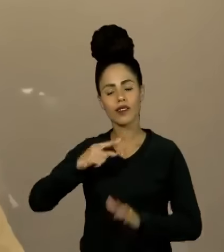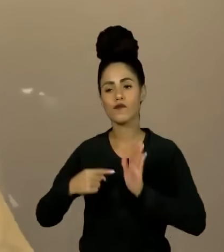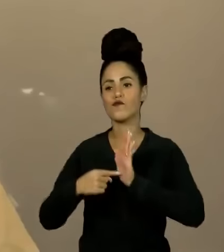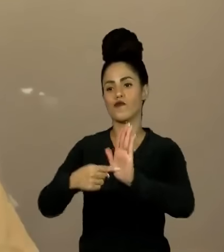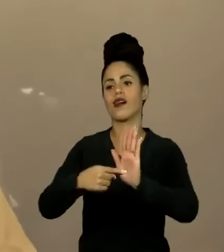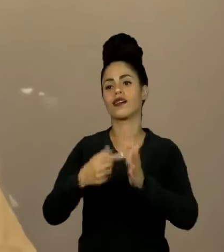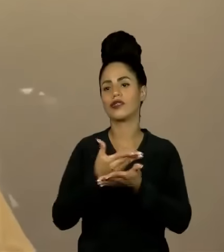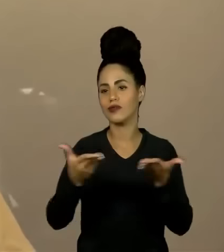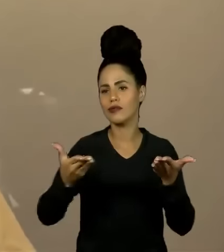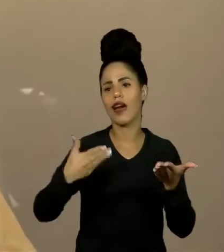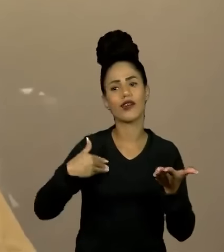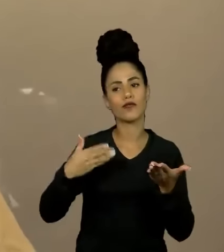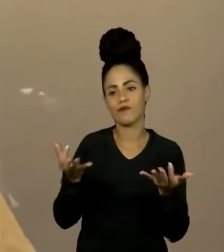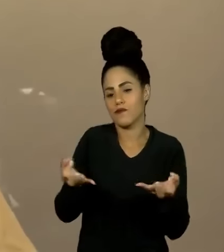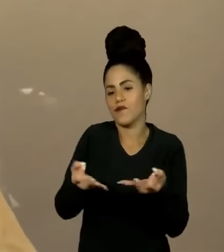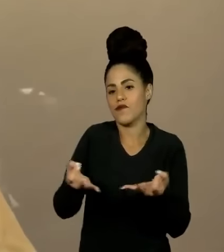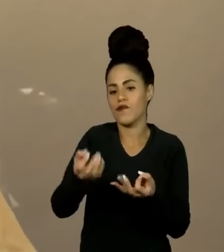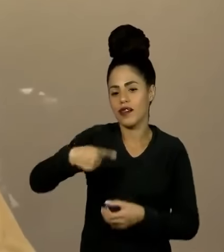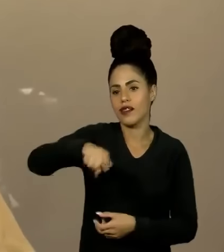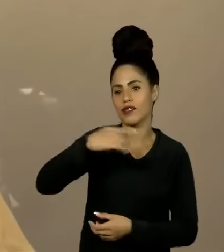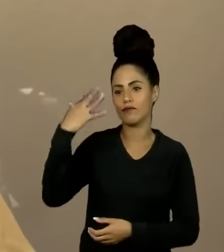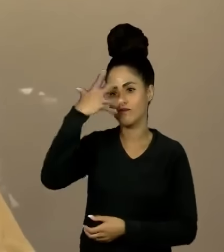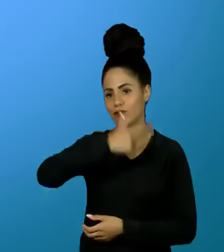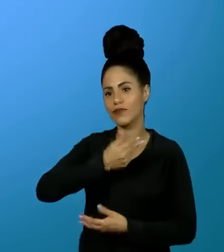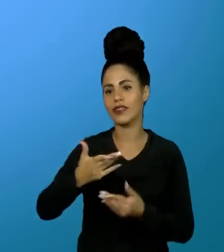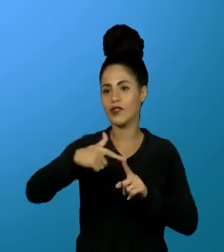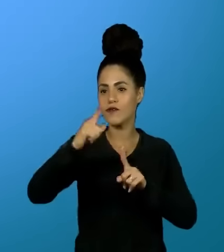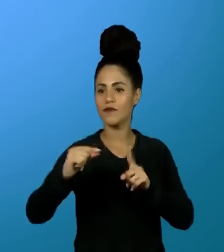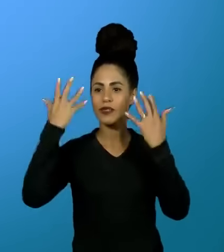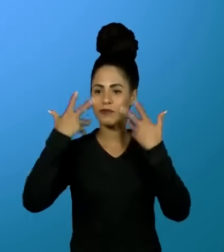uma grande diversidade da fauna e da flora.